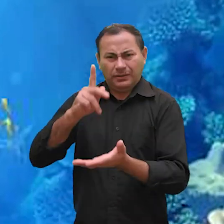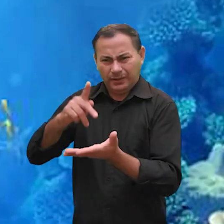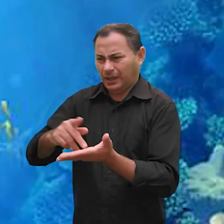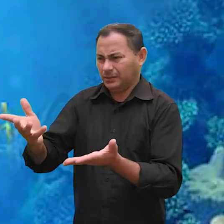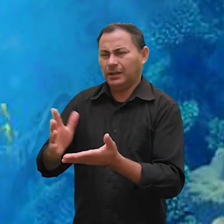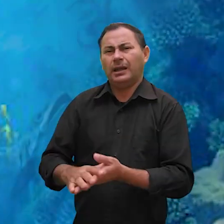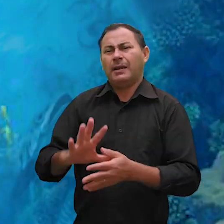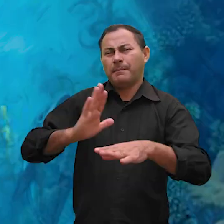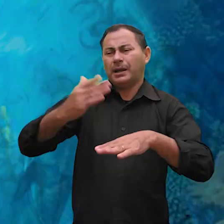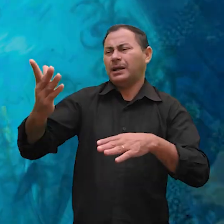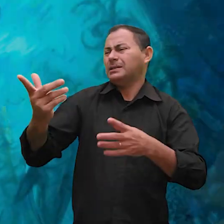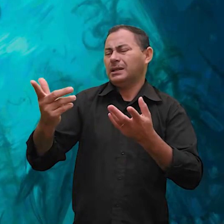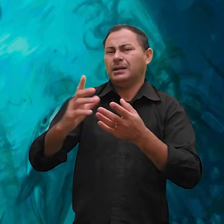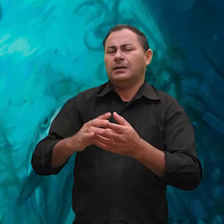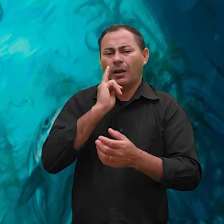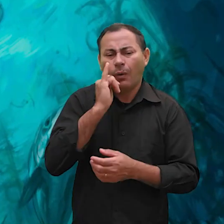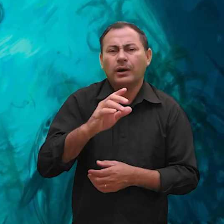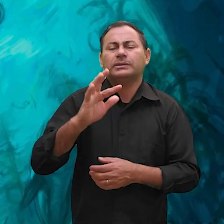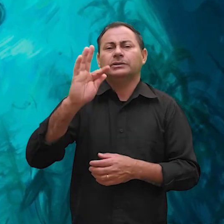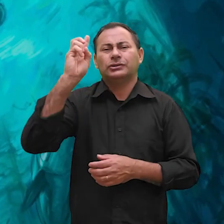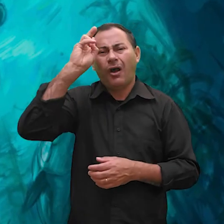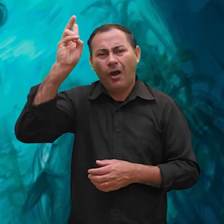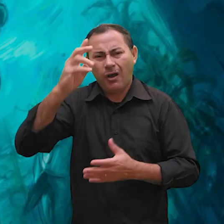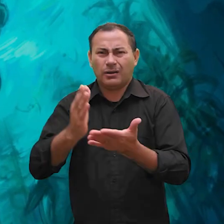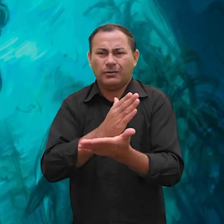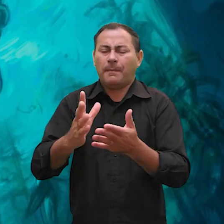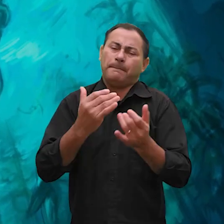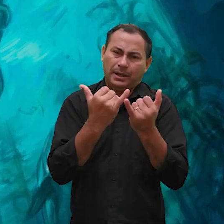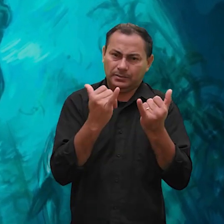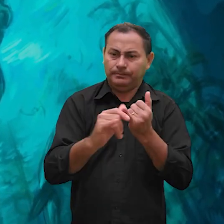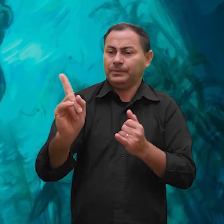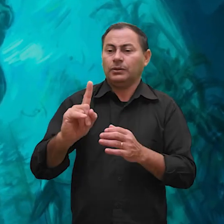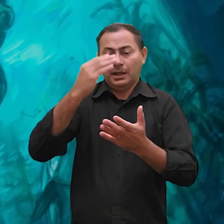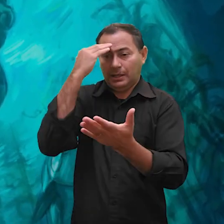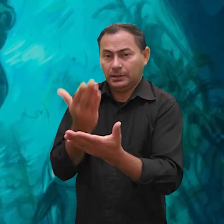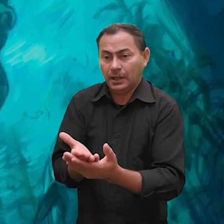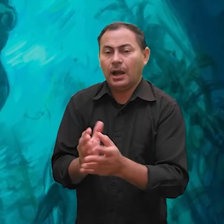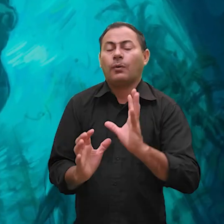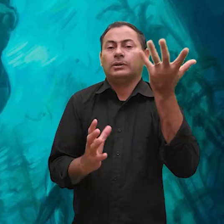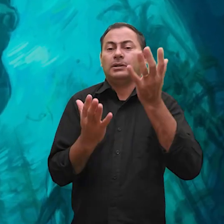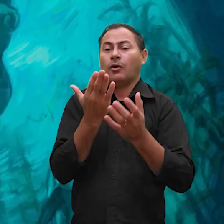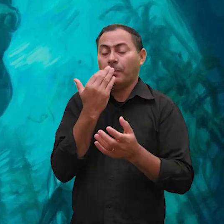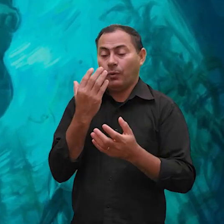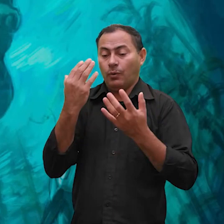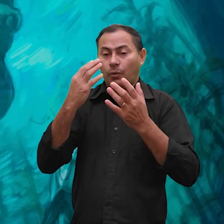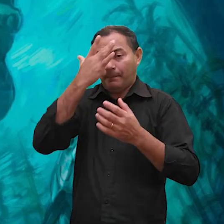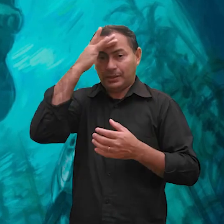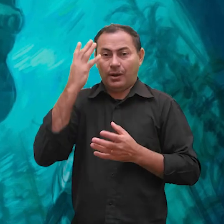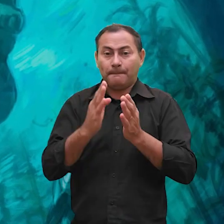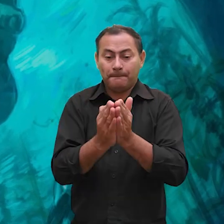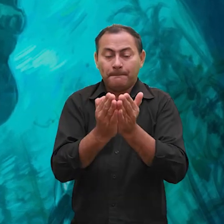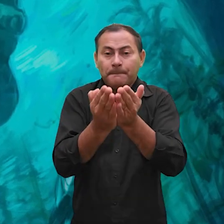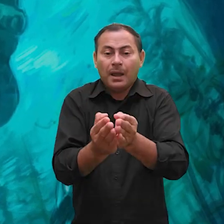não pode ser verdade. Isso deve ser mais um daqueles contos de fadas ou alguma coisa parecida. Não dá para acreditar que isso aconteceu